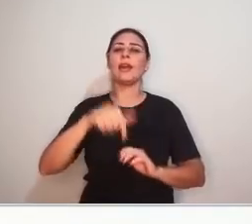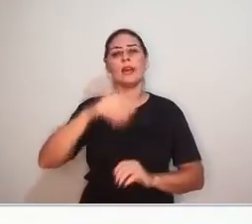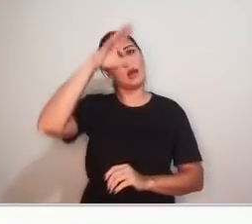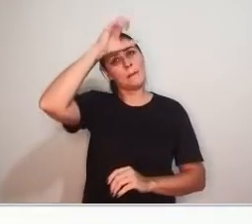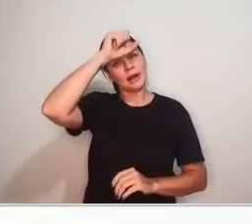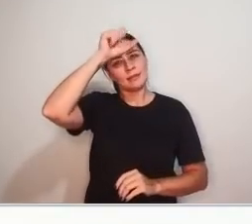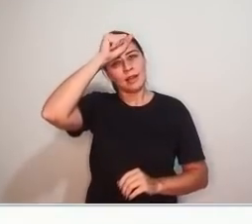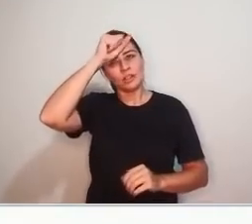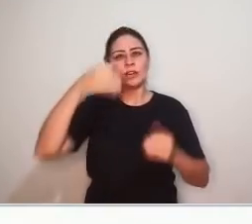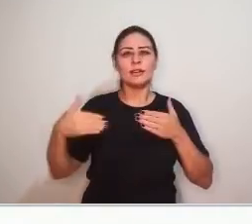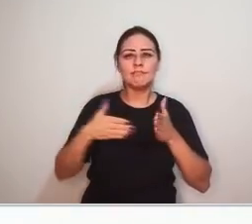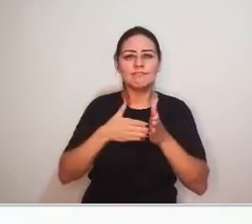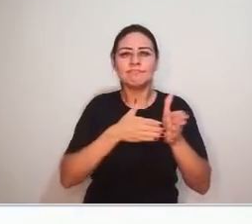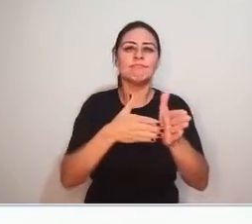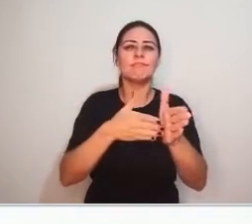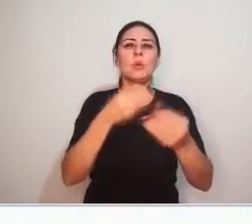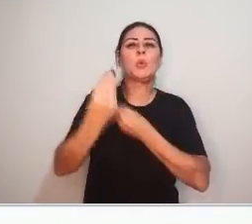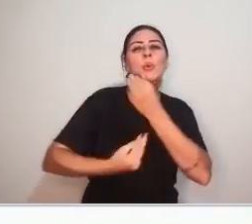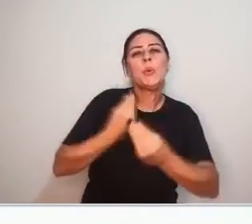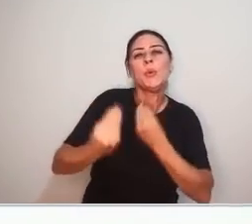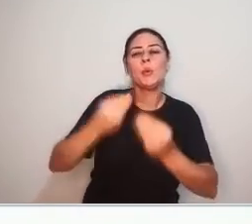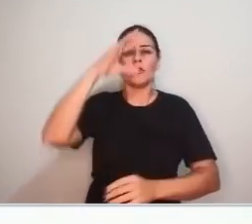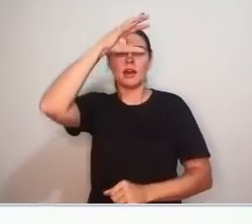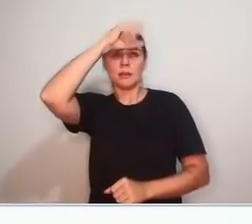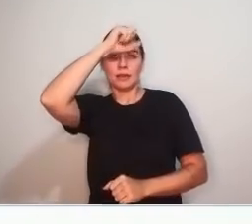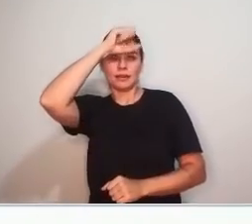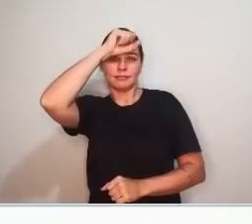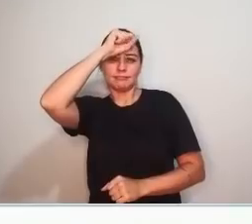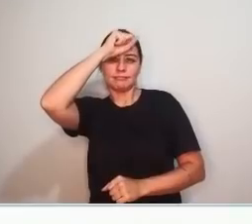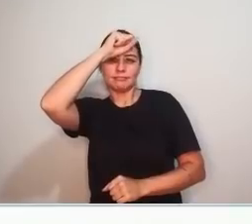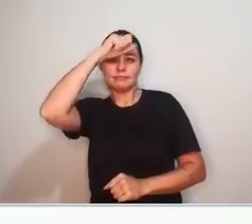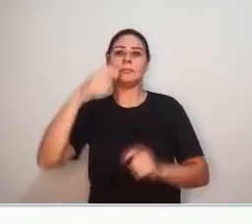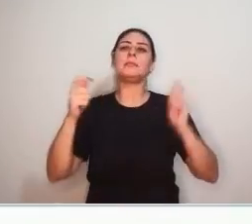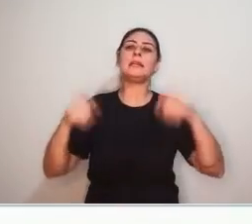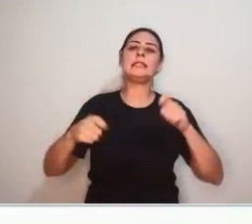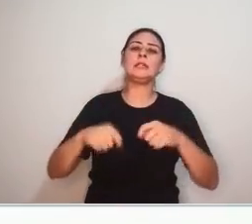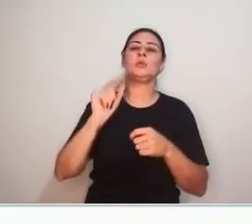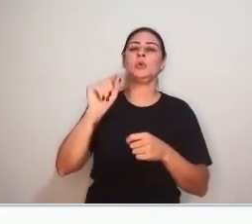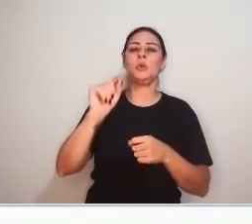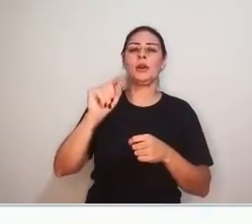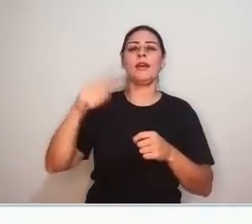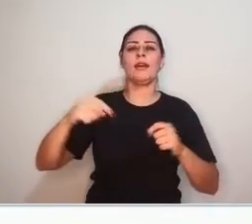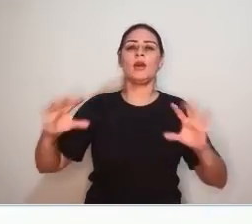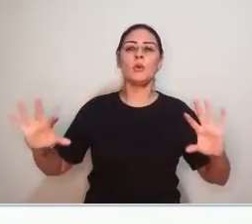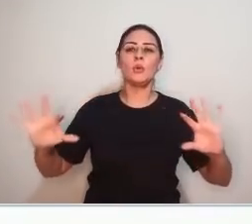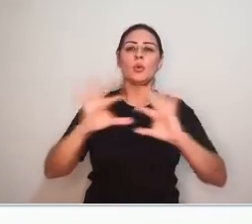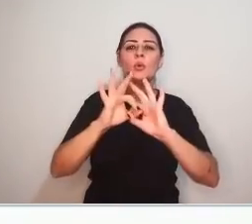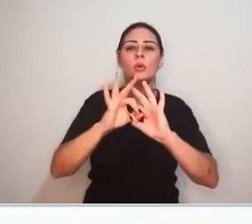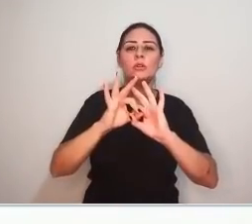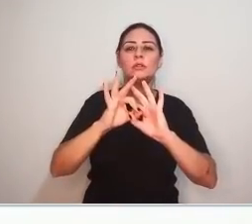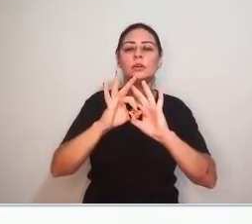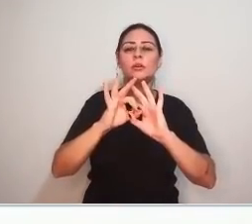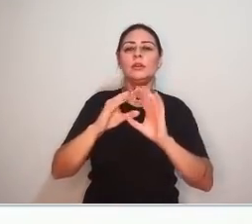de todo o caminho de aprendizagem que for definida pelo docente, tá, ela vai adotar